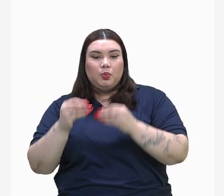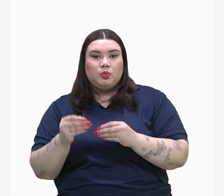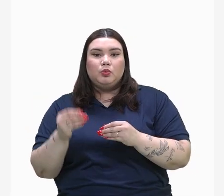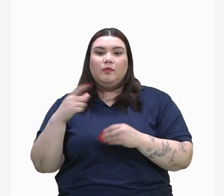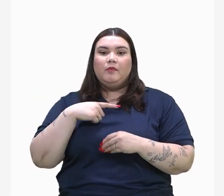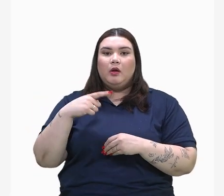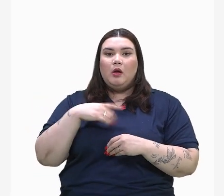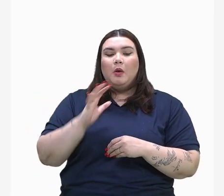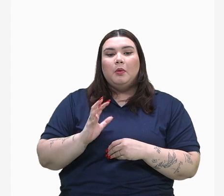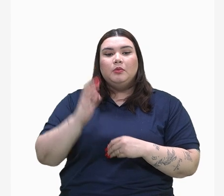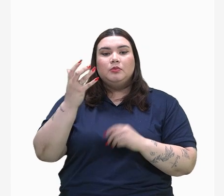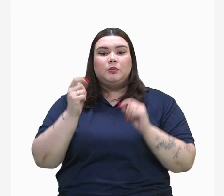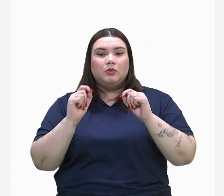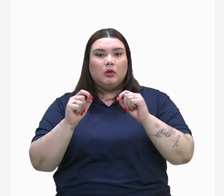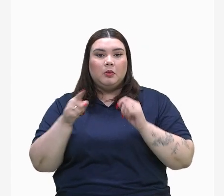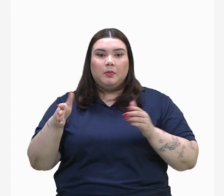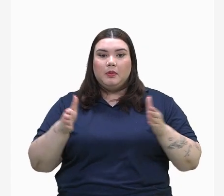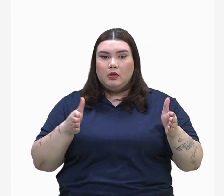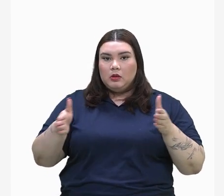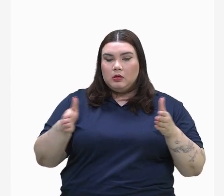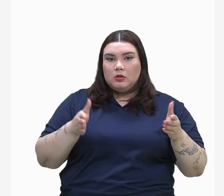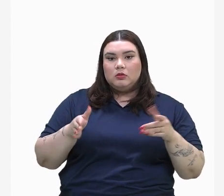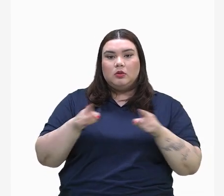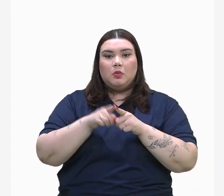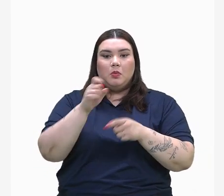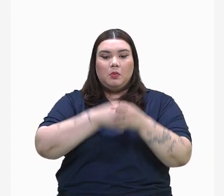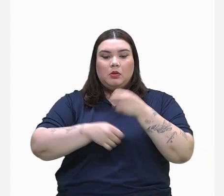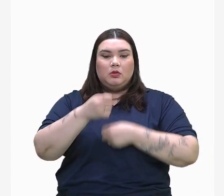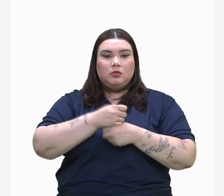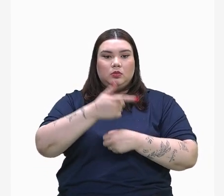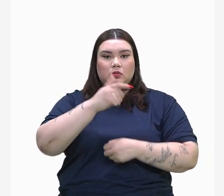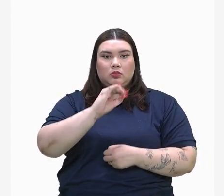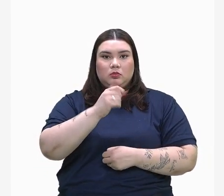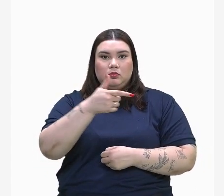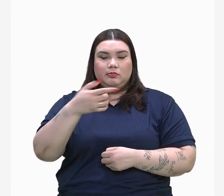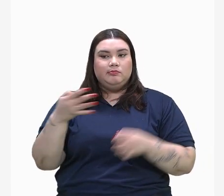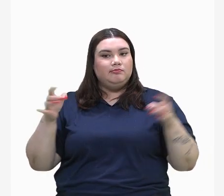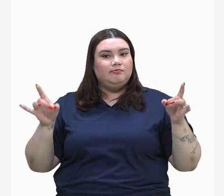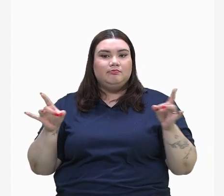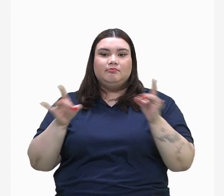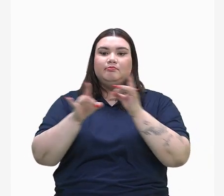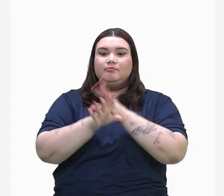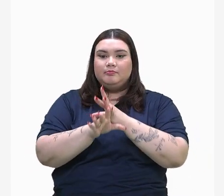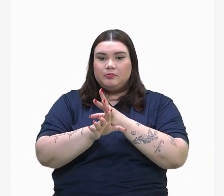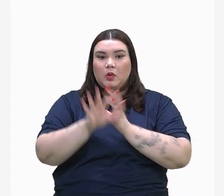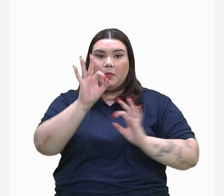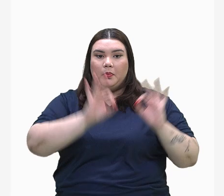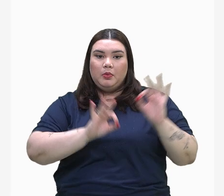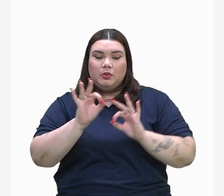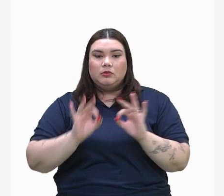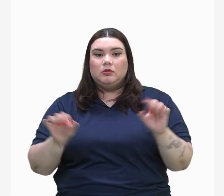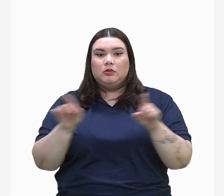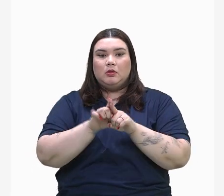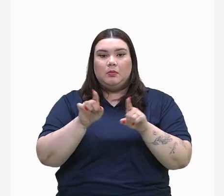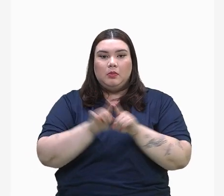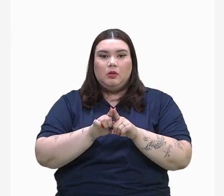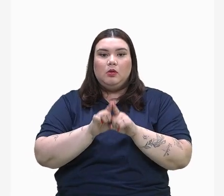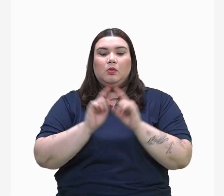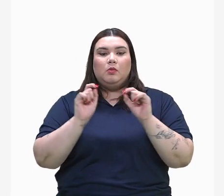vai ocorrer durante um período e no ano de 2024 foi concluído, ainda com o processo também